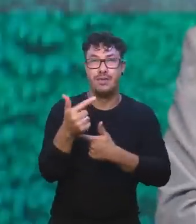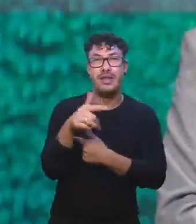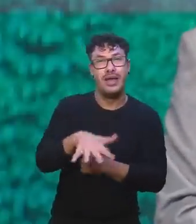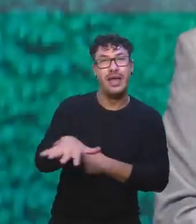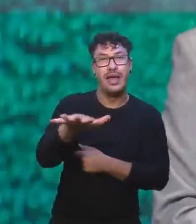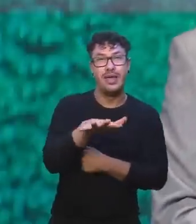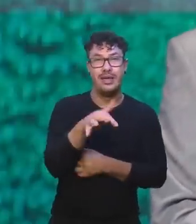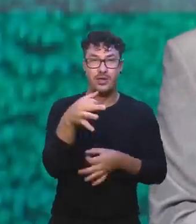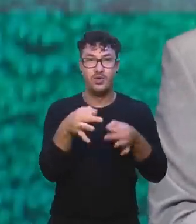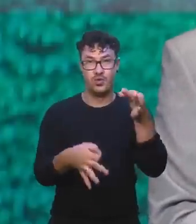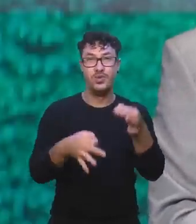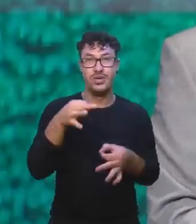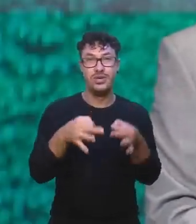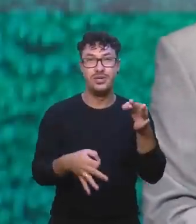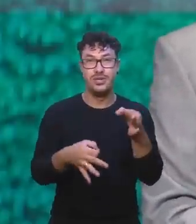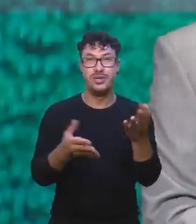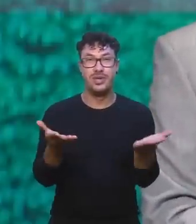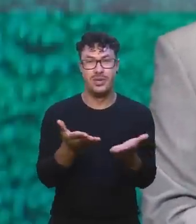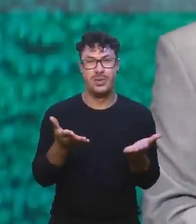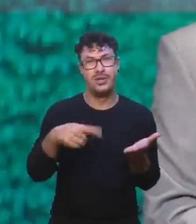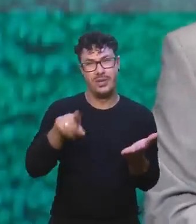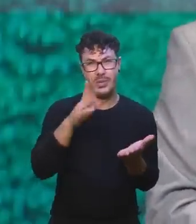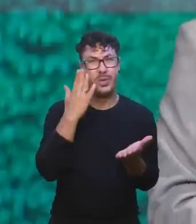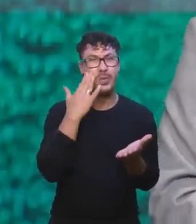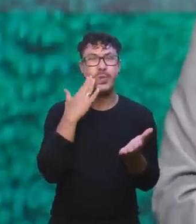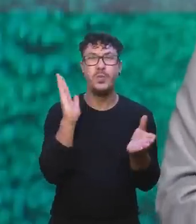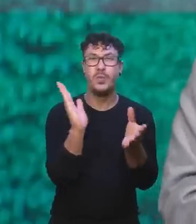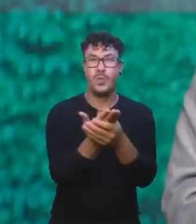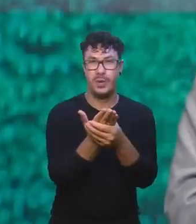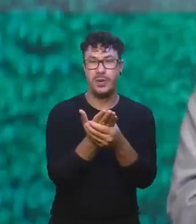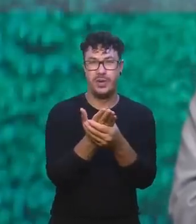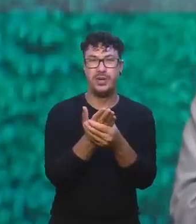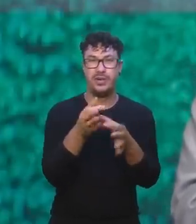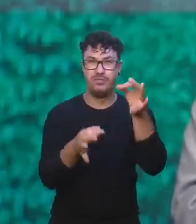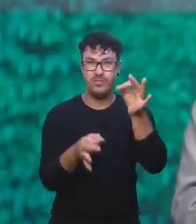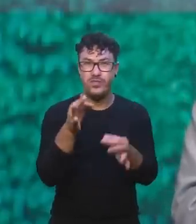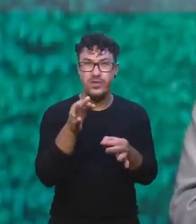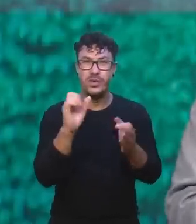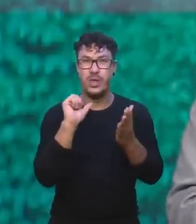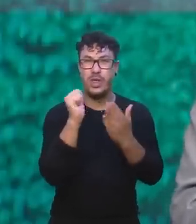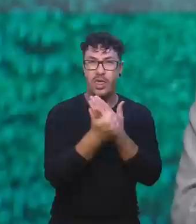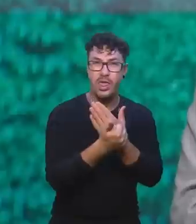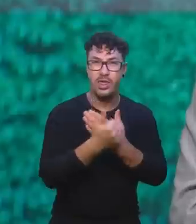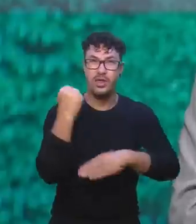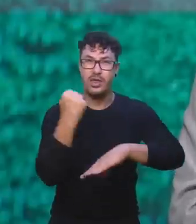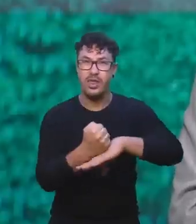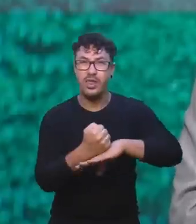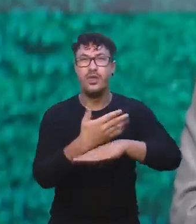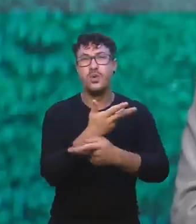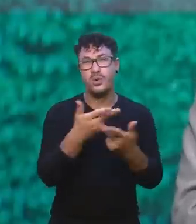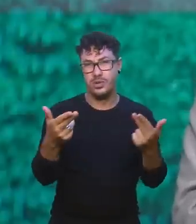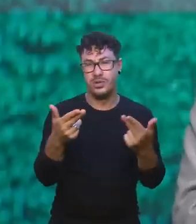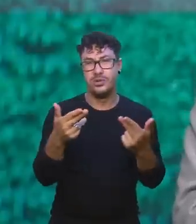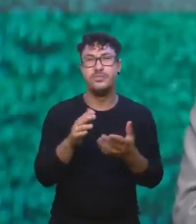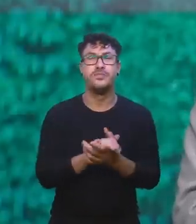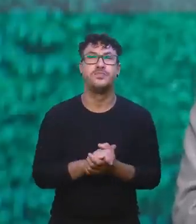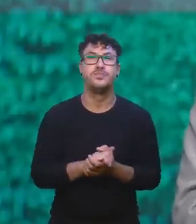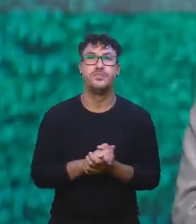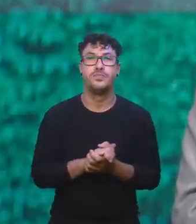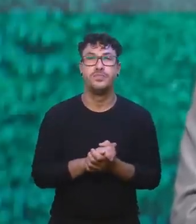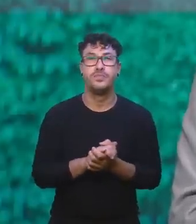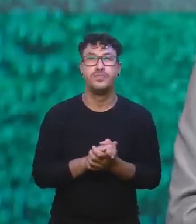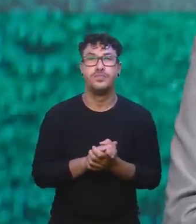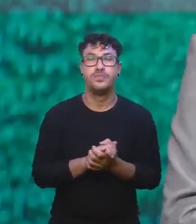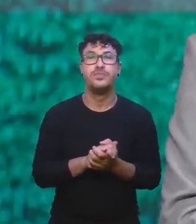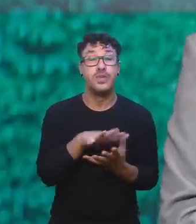penal e infracional, às vezes nós vemos determinados delitos e comportamentos que nós falamos, meu Deus do céu,